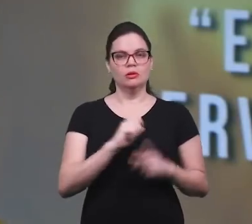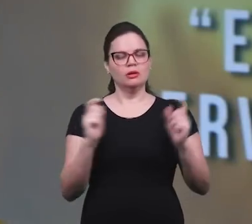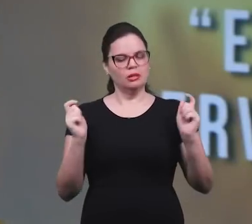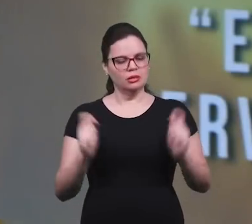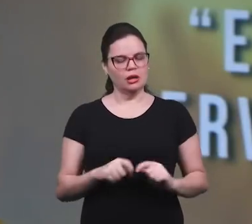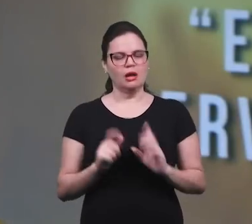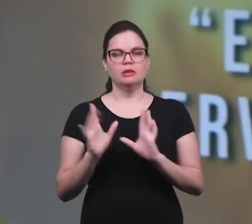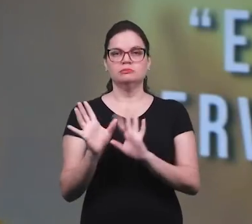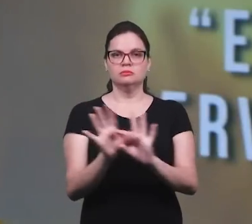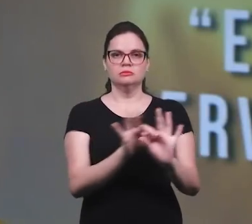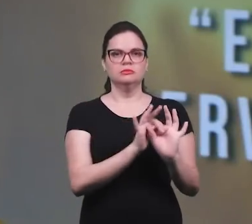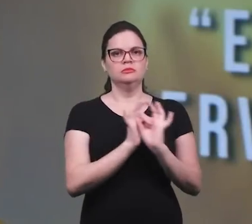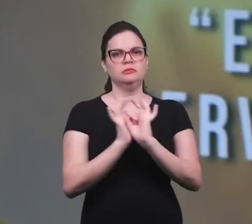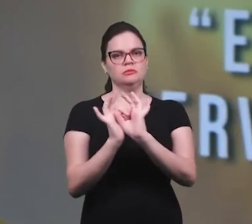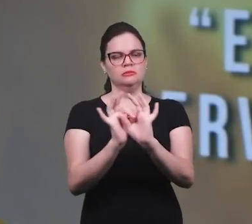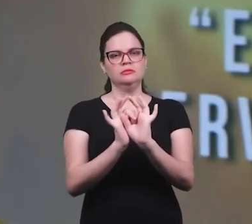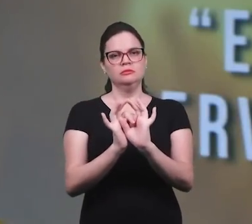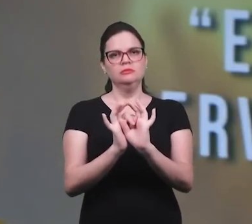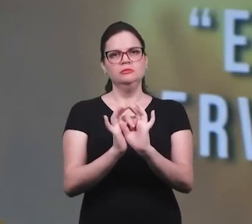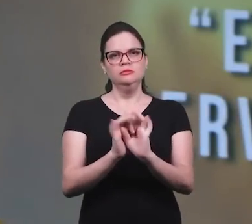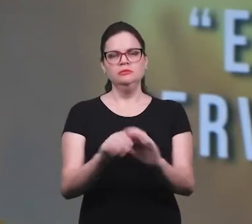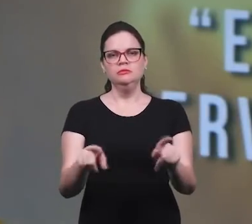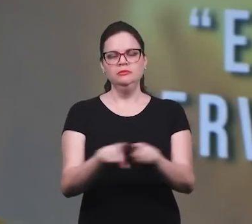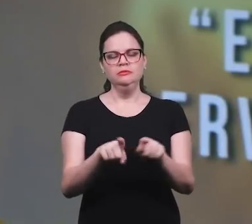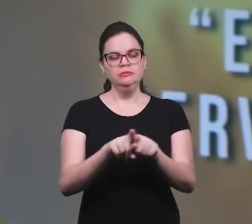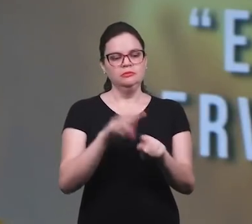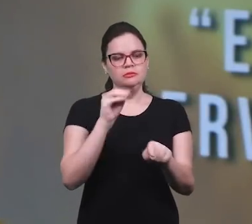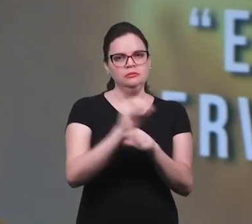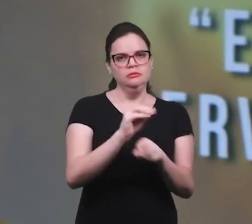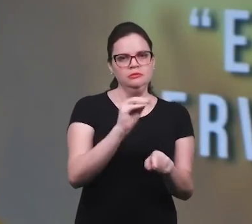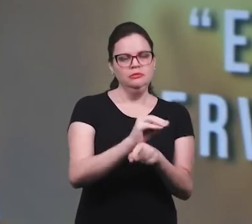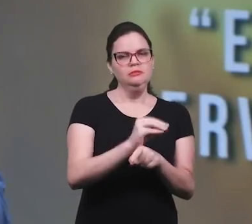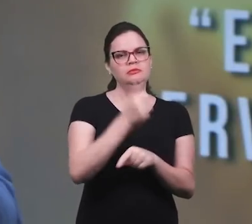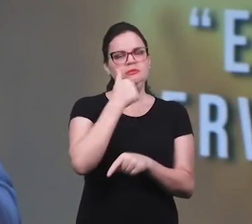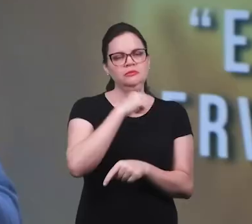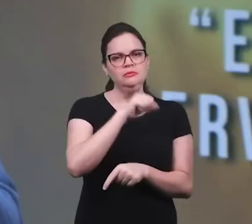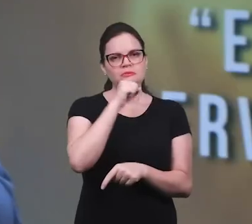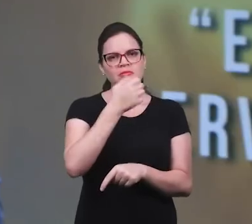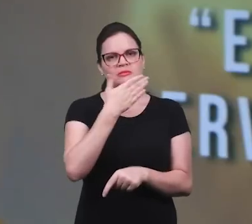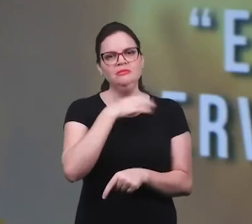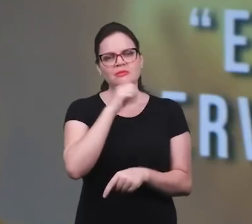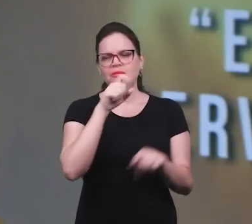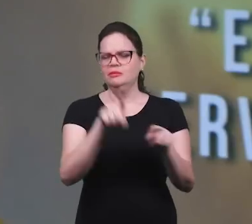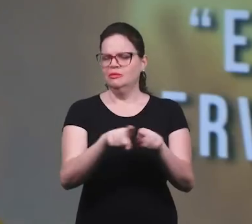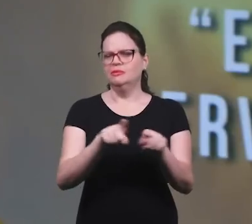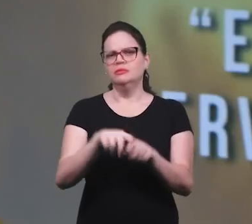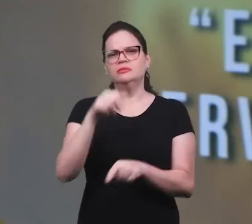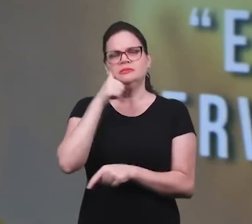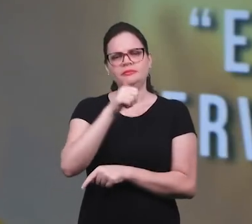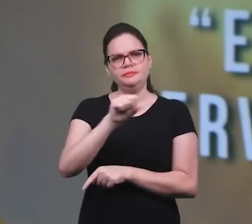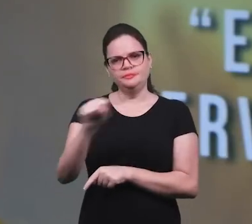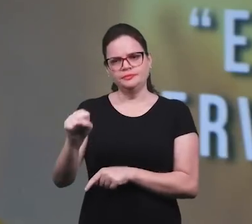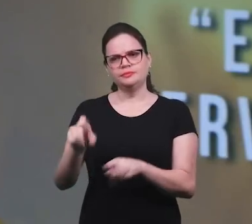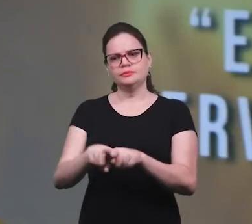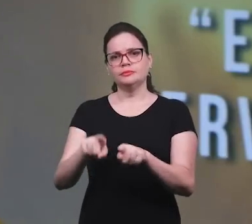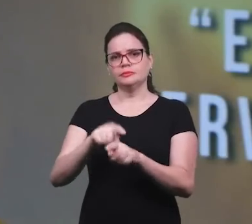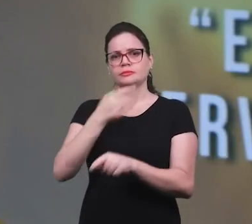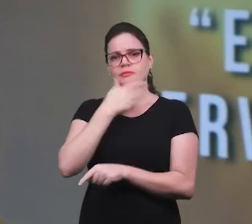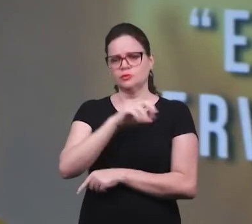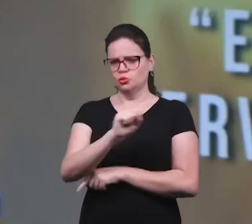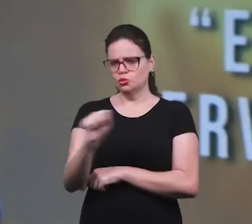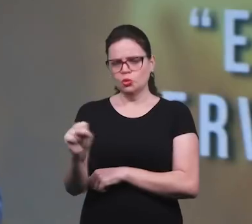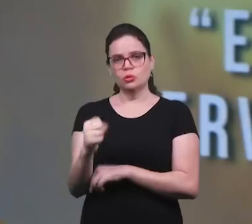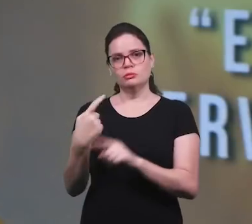E tanto é da parte dos pais, como também com a sogra, com o sogro, que se tornam também pais,